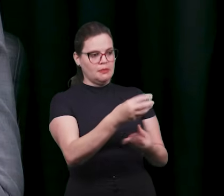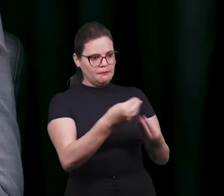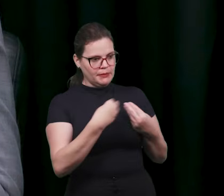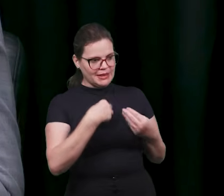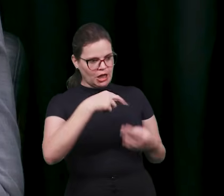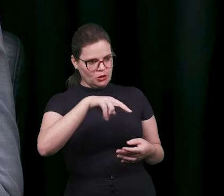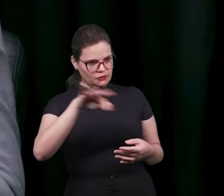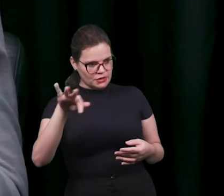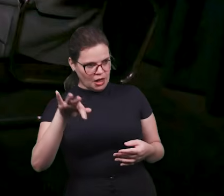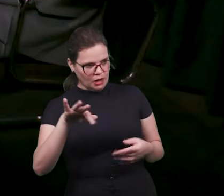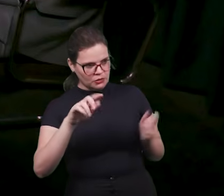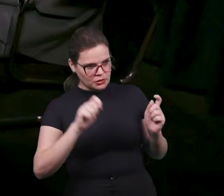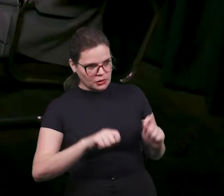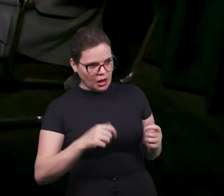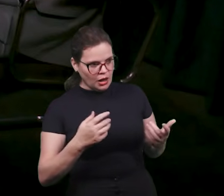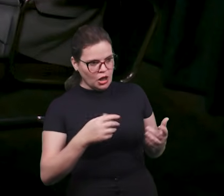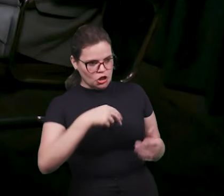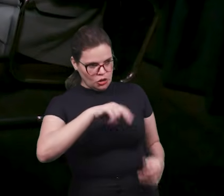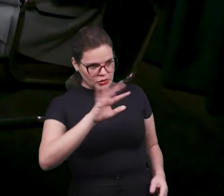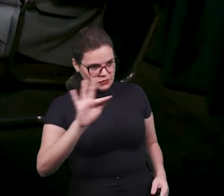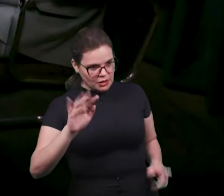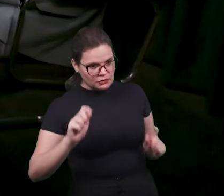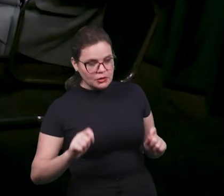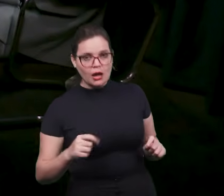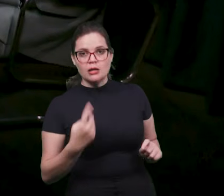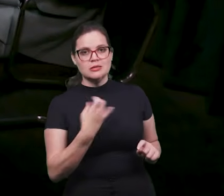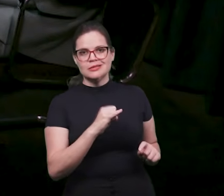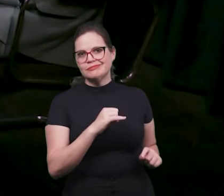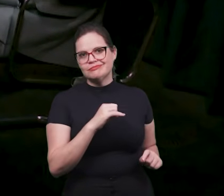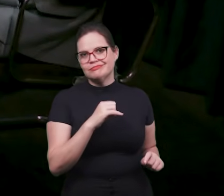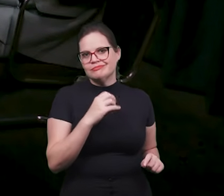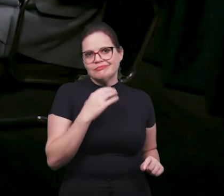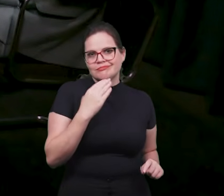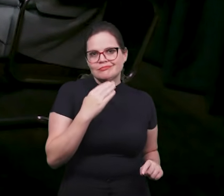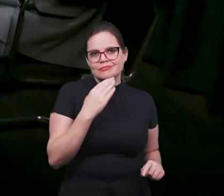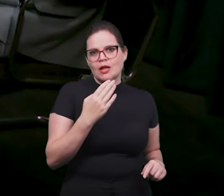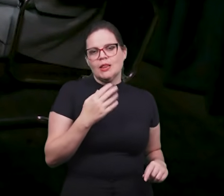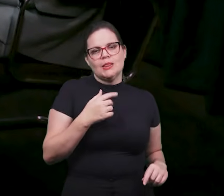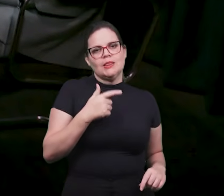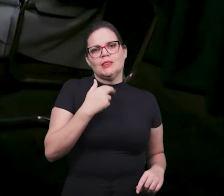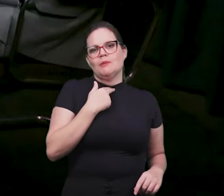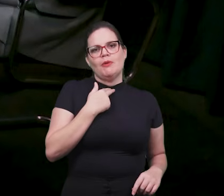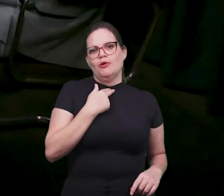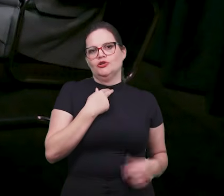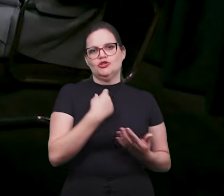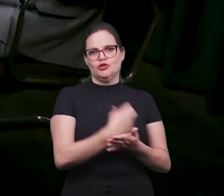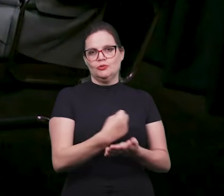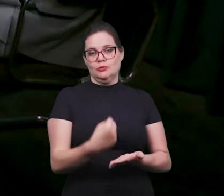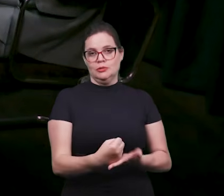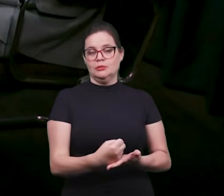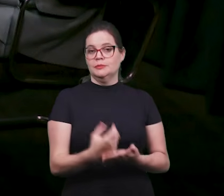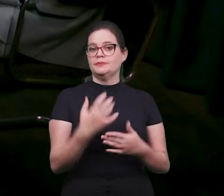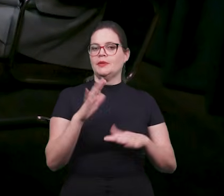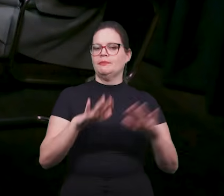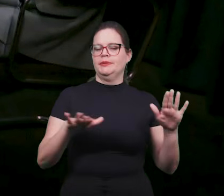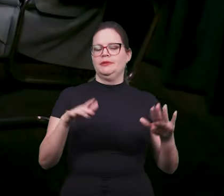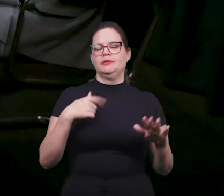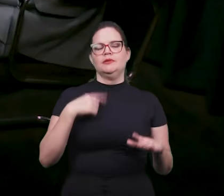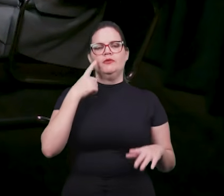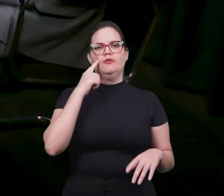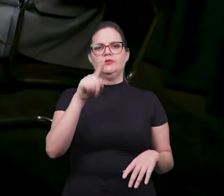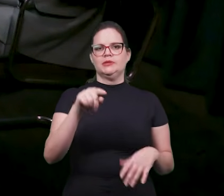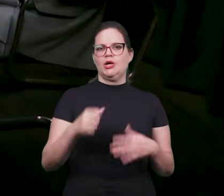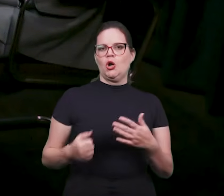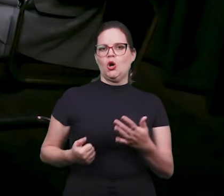ou contratar quem emite nota. Então, quando você, dependendo do tipo de serviço, e você imagina